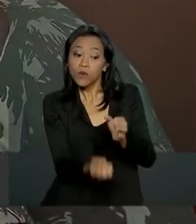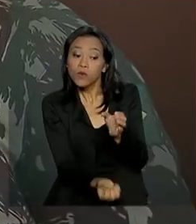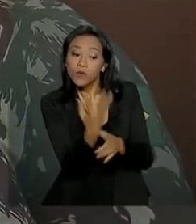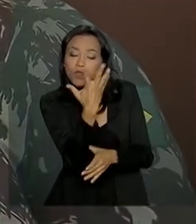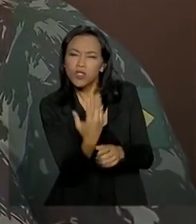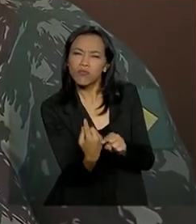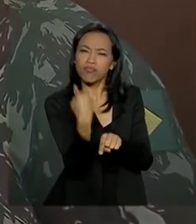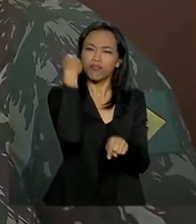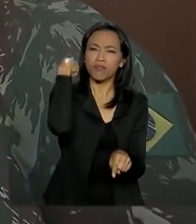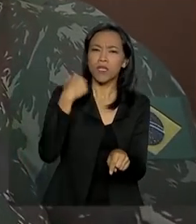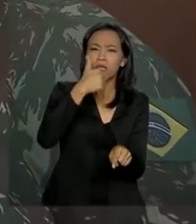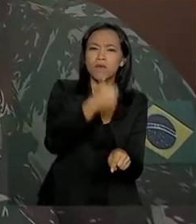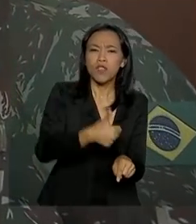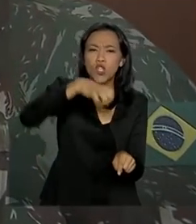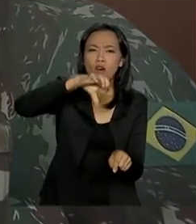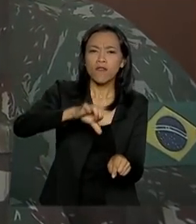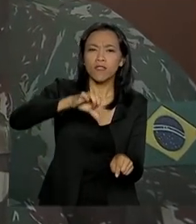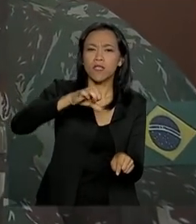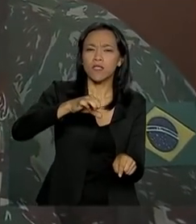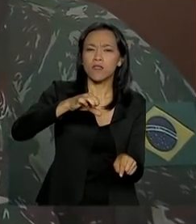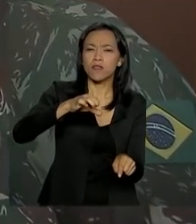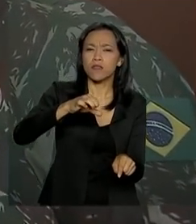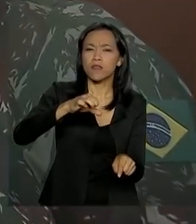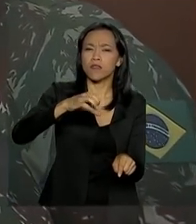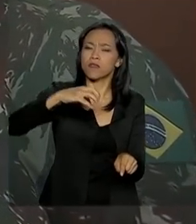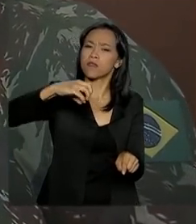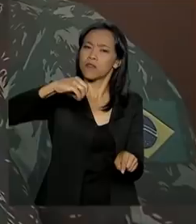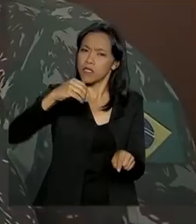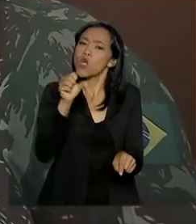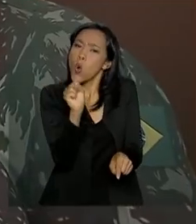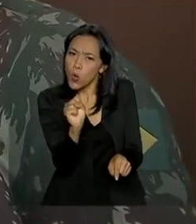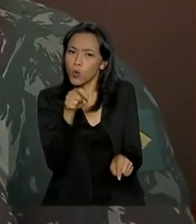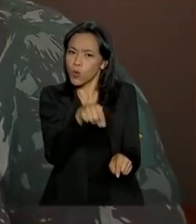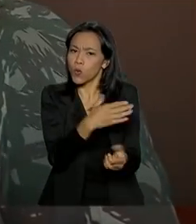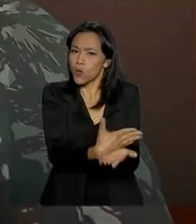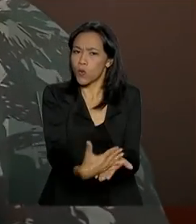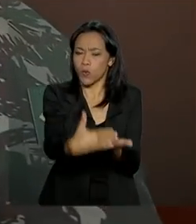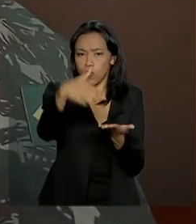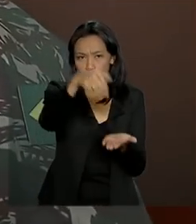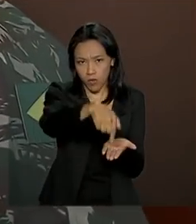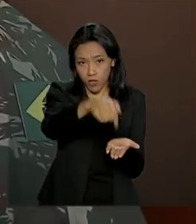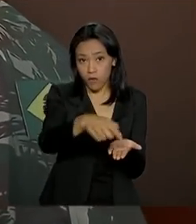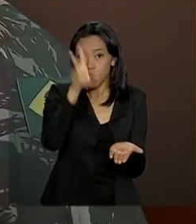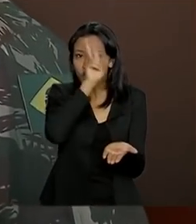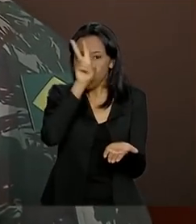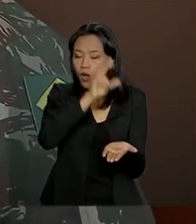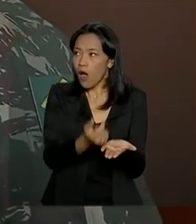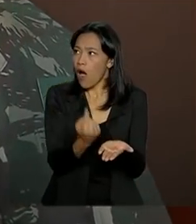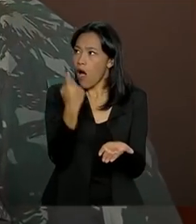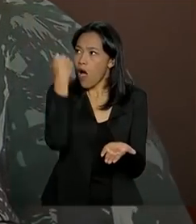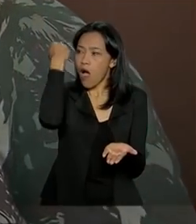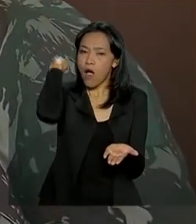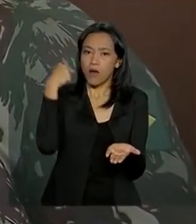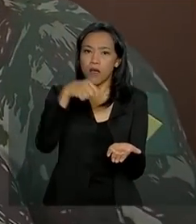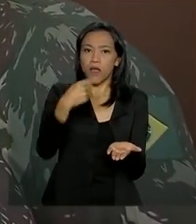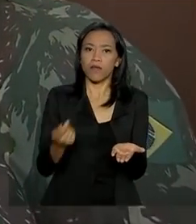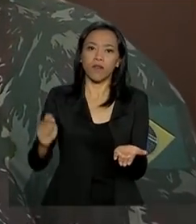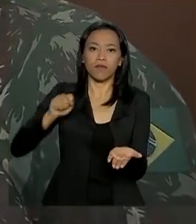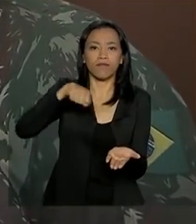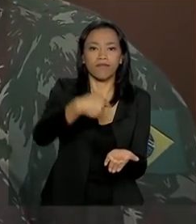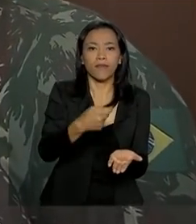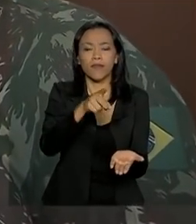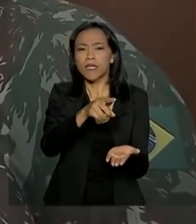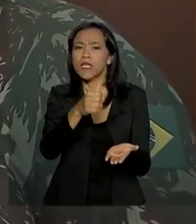do século XX, nos idos de 1908. O regimento ele recebeu a designação histórica de Regimento Andrade Neves